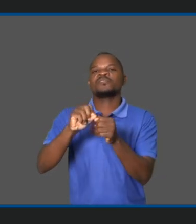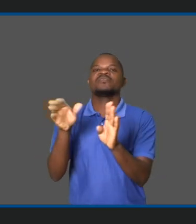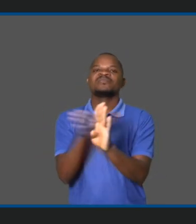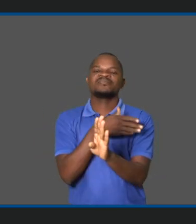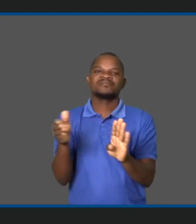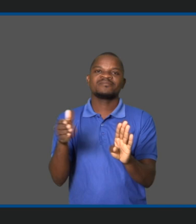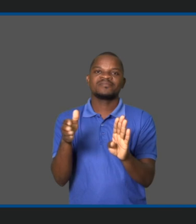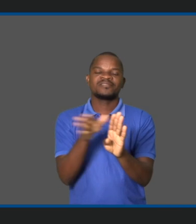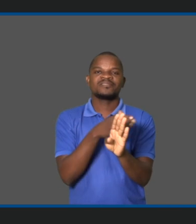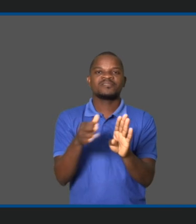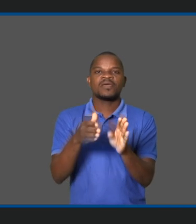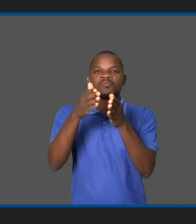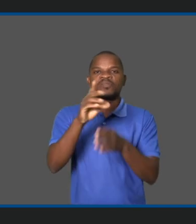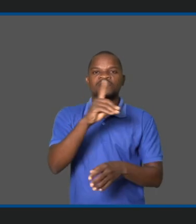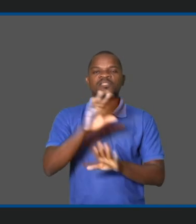Bem,